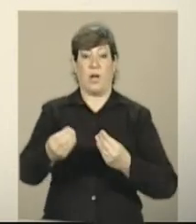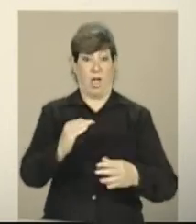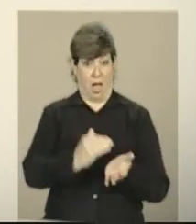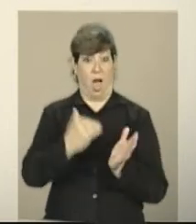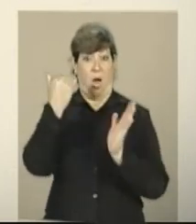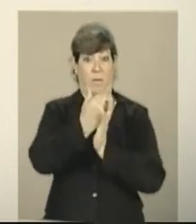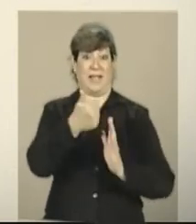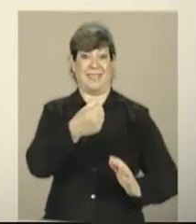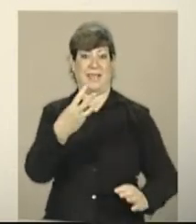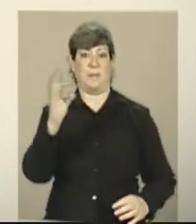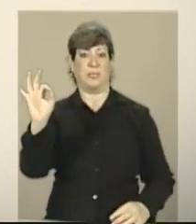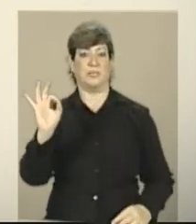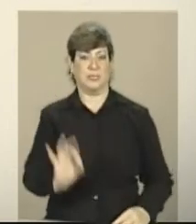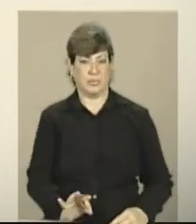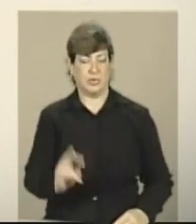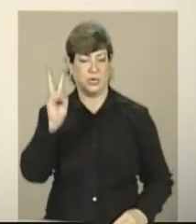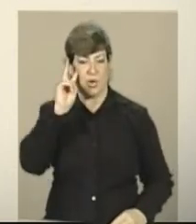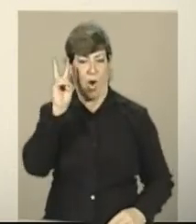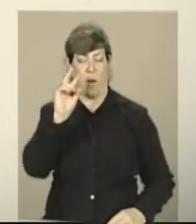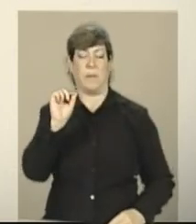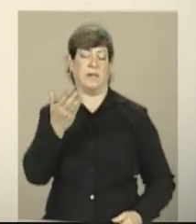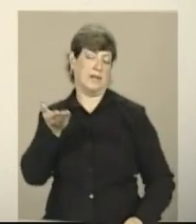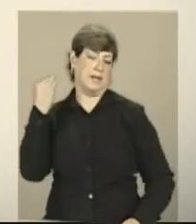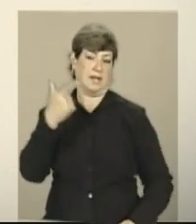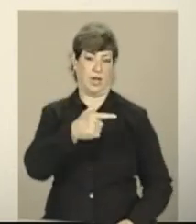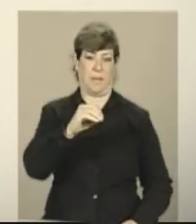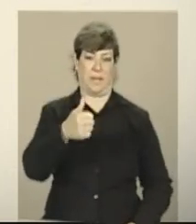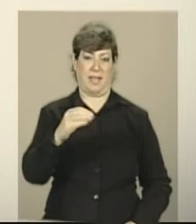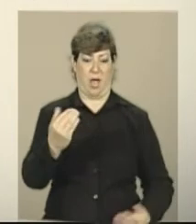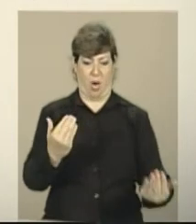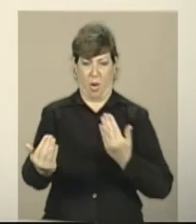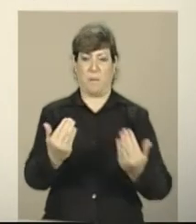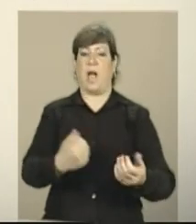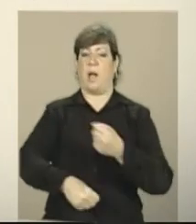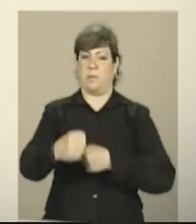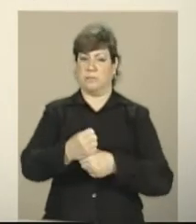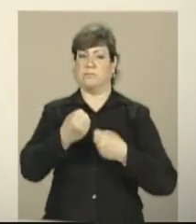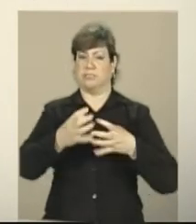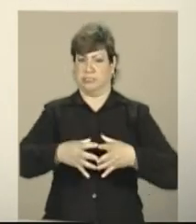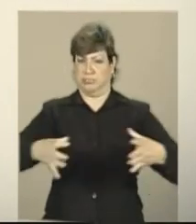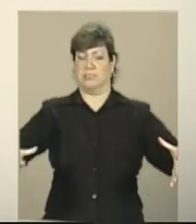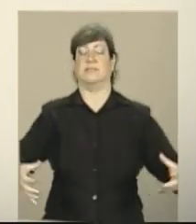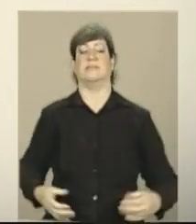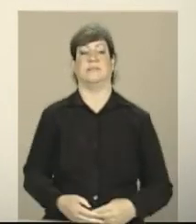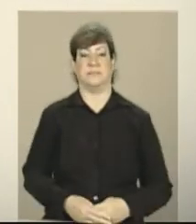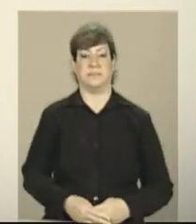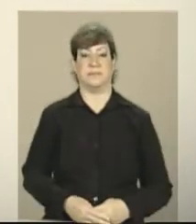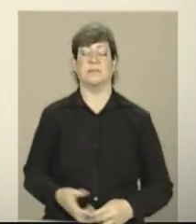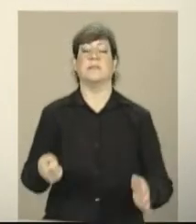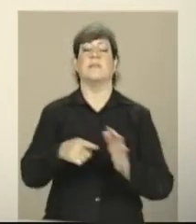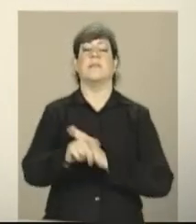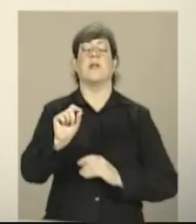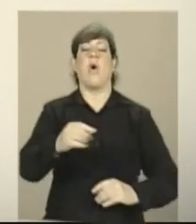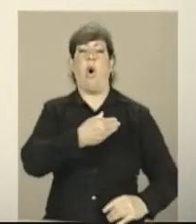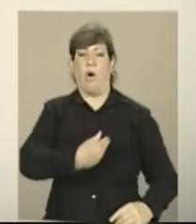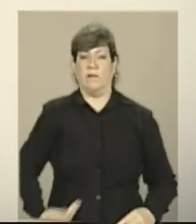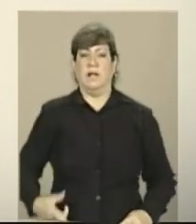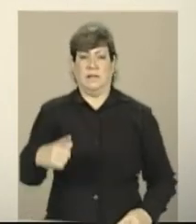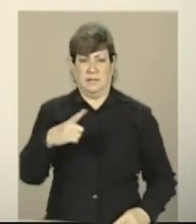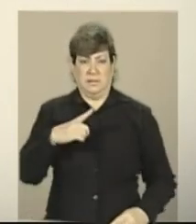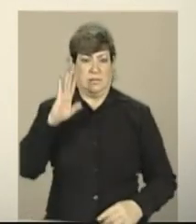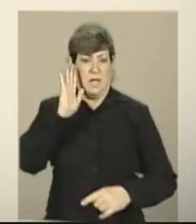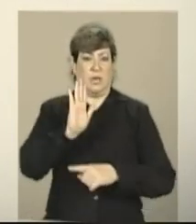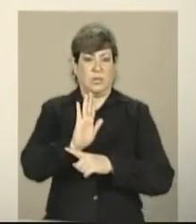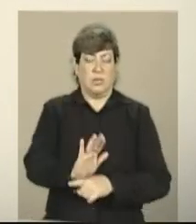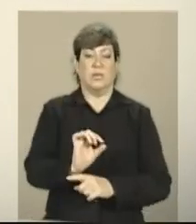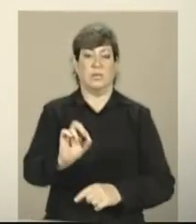nesse tipo de exame em relação ao ano de 2010 é algo muito significativo o governo também tem valorizado o papel